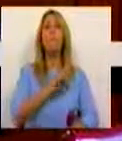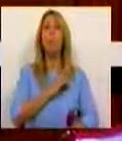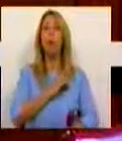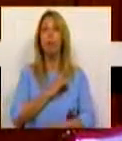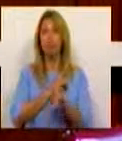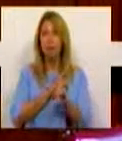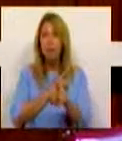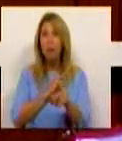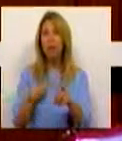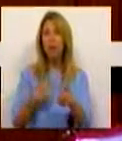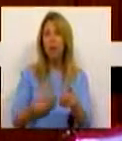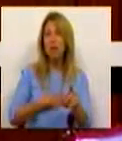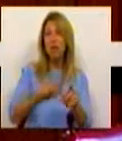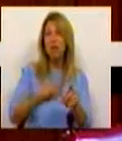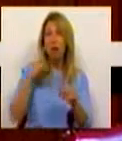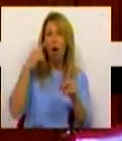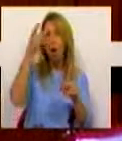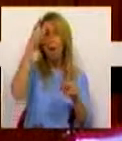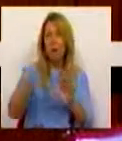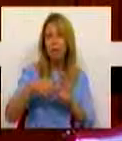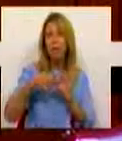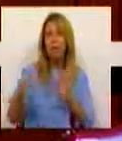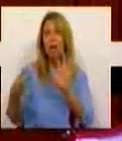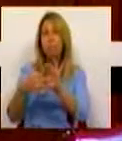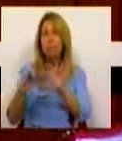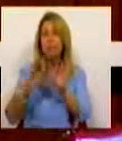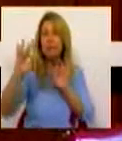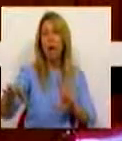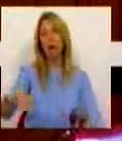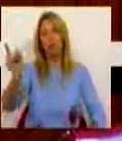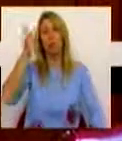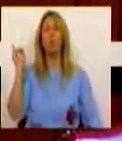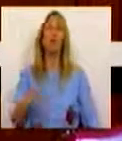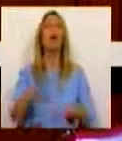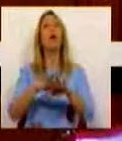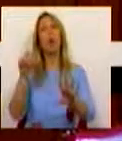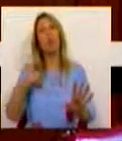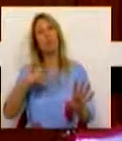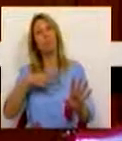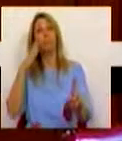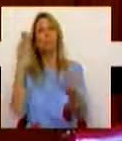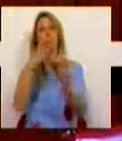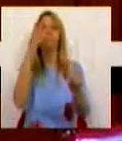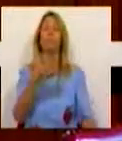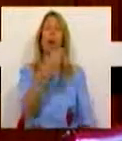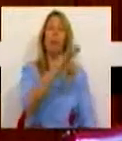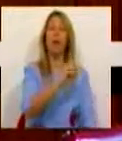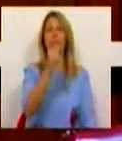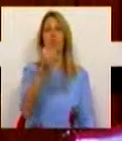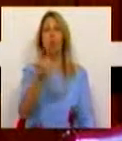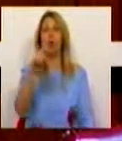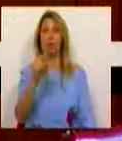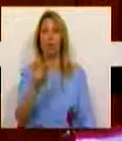revemos de todo em todo. E por isso, não posso deixar de me dirigir ao Partido Socialista, ao Bloco de Esquerda e ao Partido